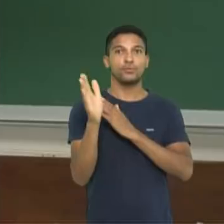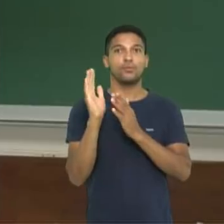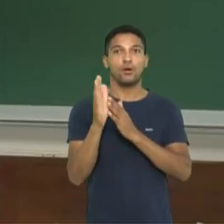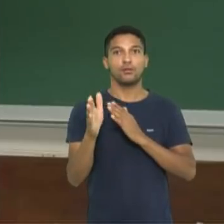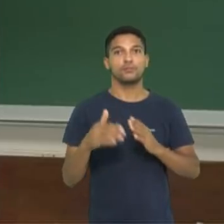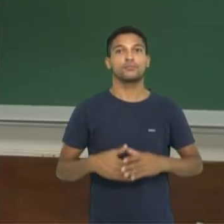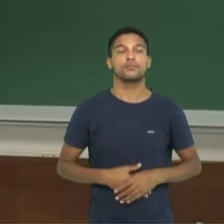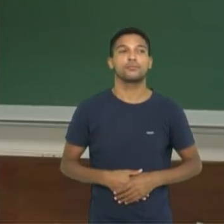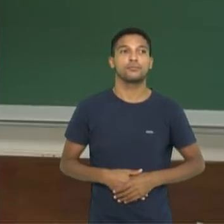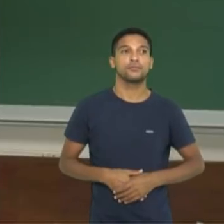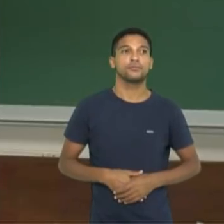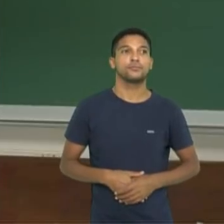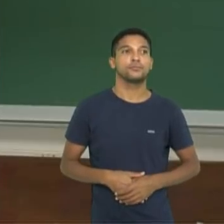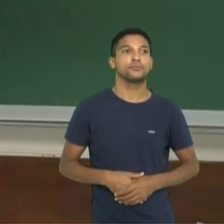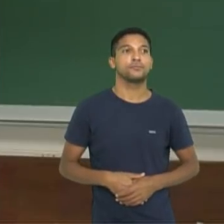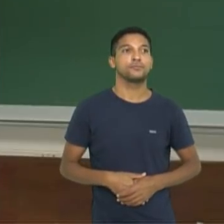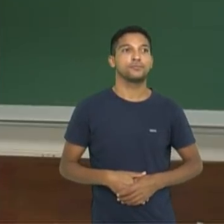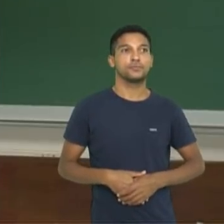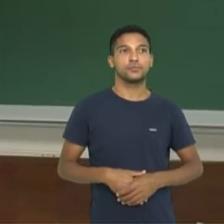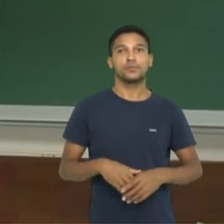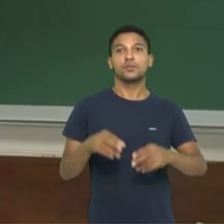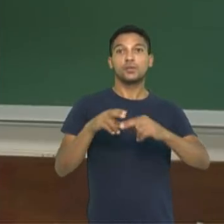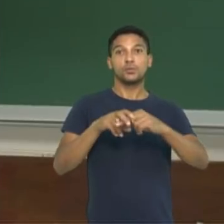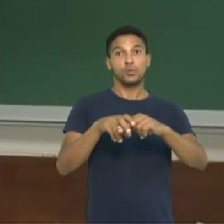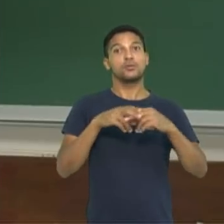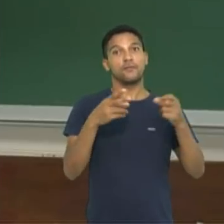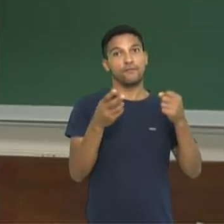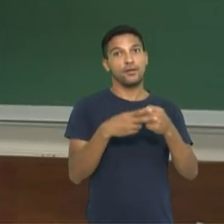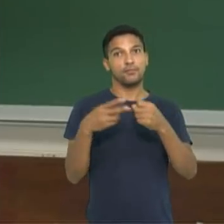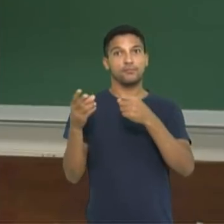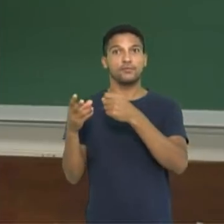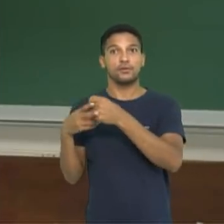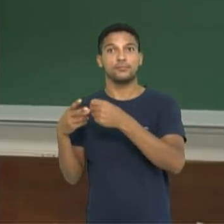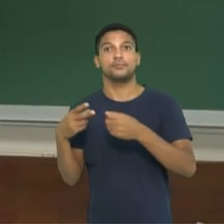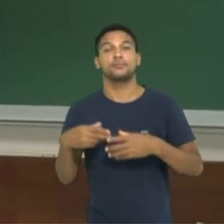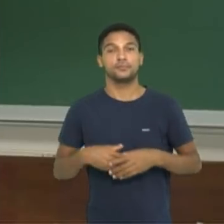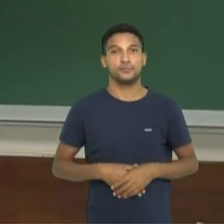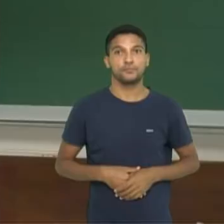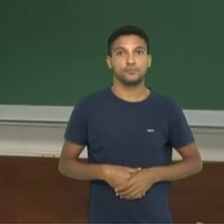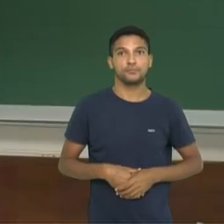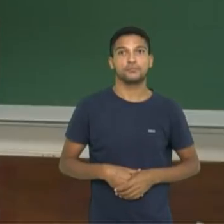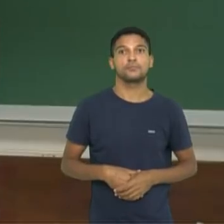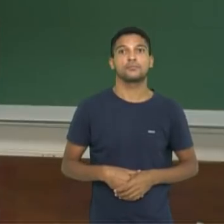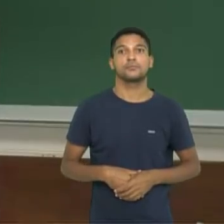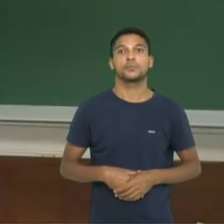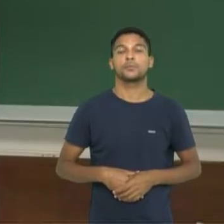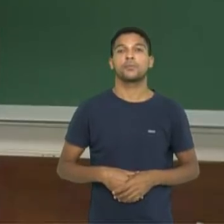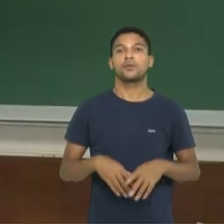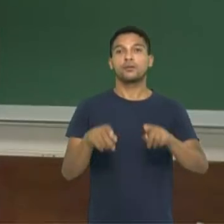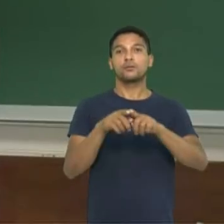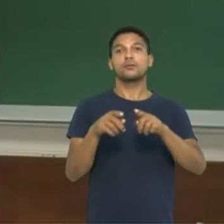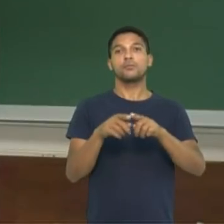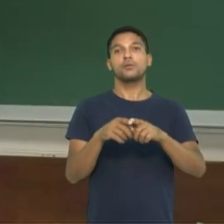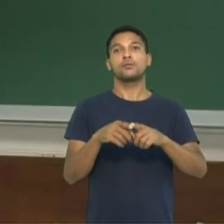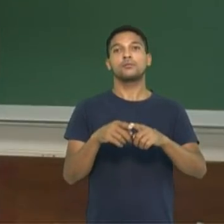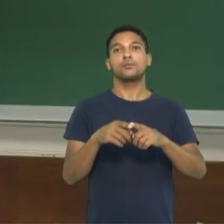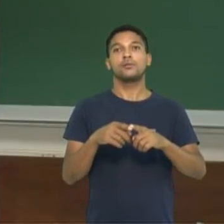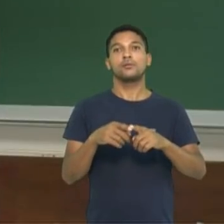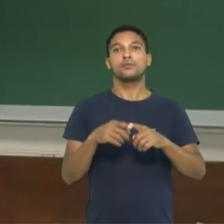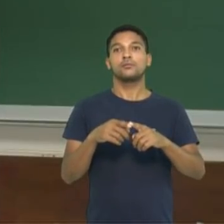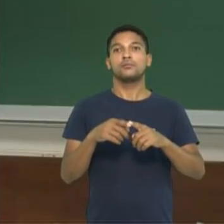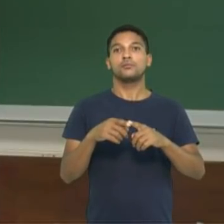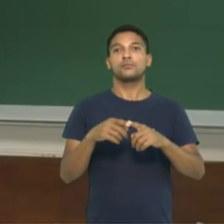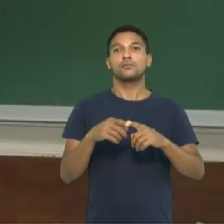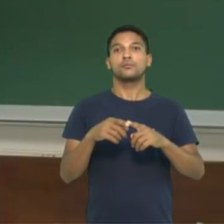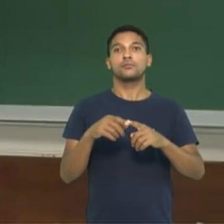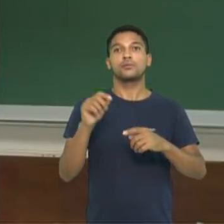Possivelmente a gente tem uma frase aqui de um sujeito indeterminado, eu não sei se é ele, mas também pode ser ela, por isso que a gente diz que é sujeito indeterminado, né?